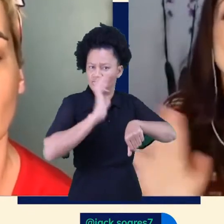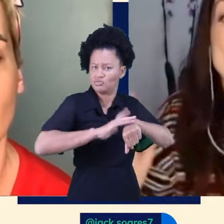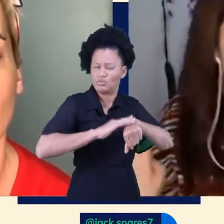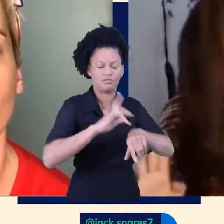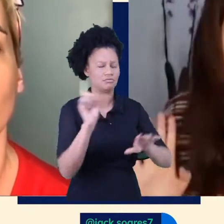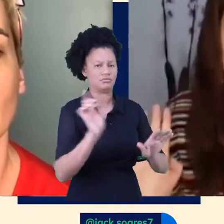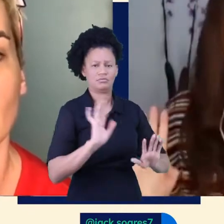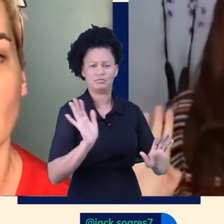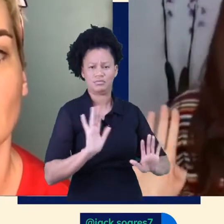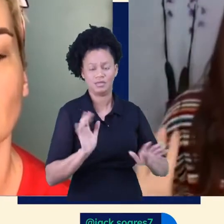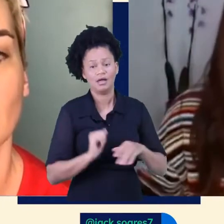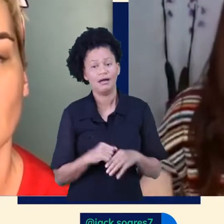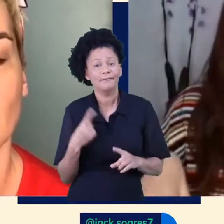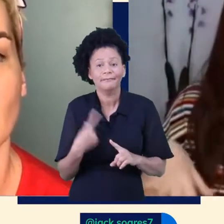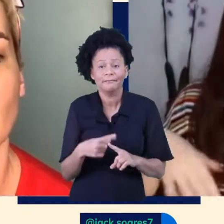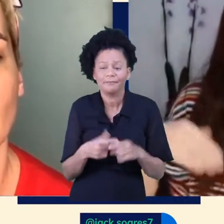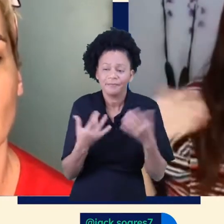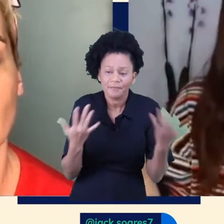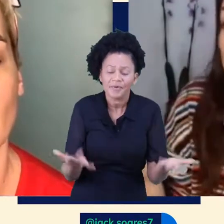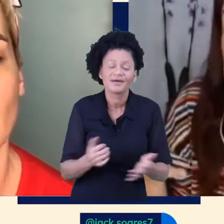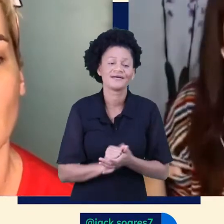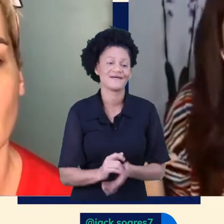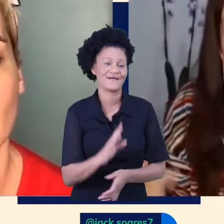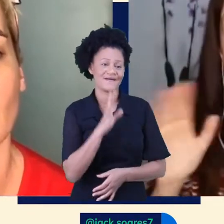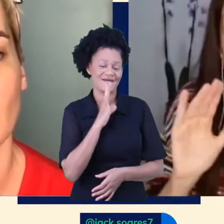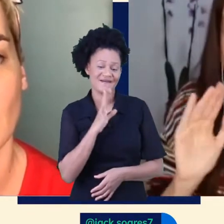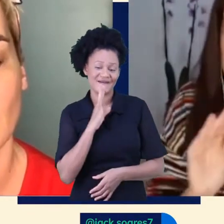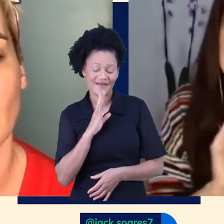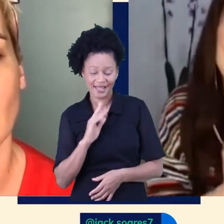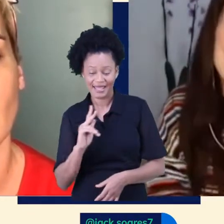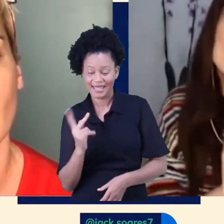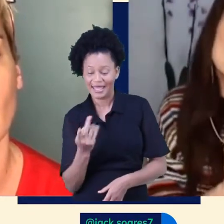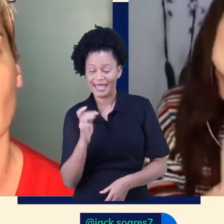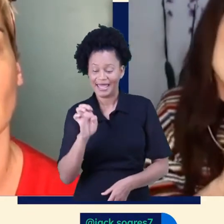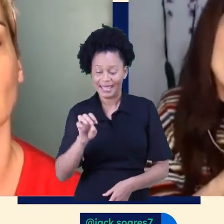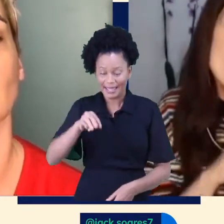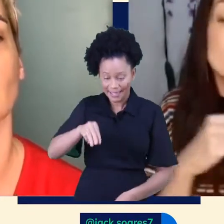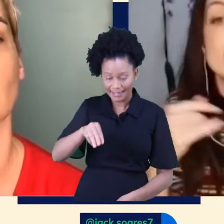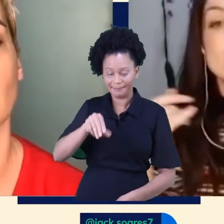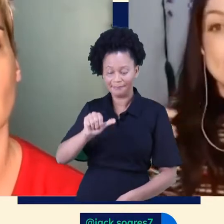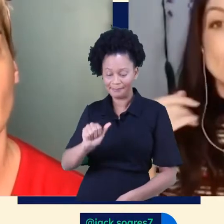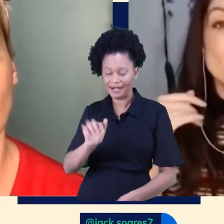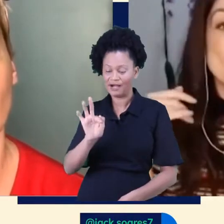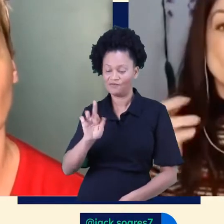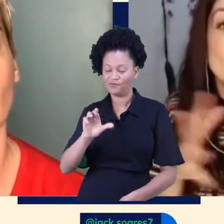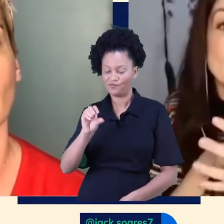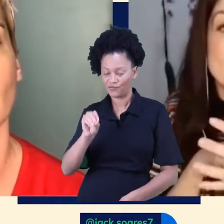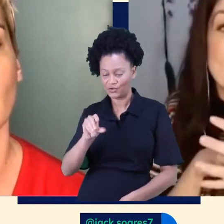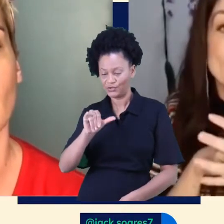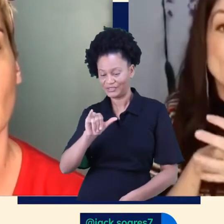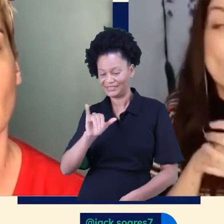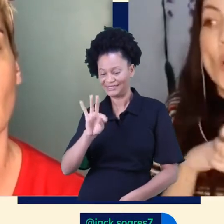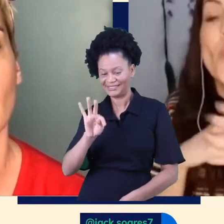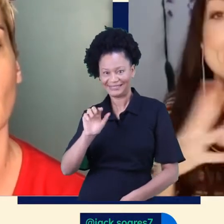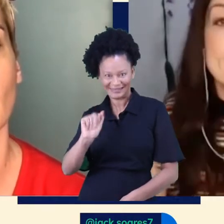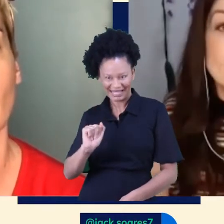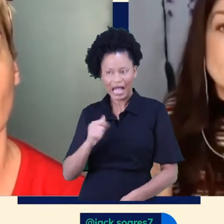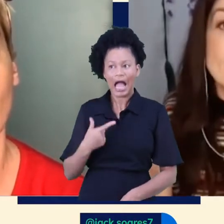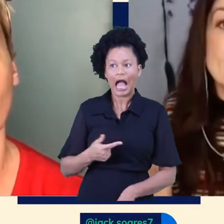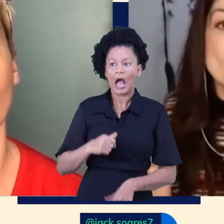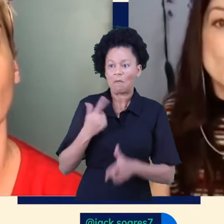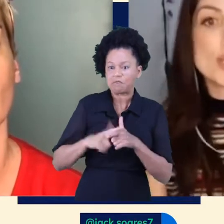hermafroditismo era algum problema de saúde, era algum tipo de deficiência. Não é uma condição. Nem sempre uma pessoa intersexo, um